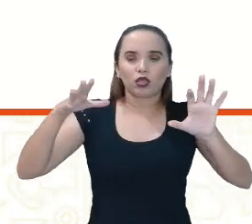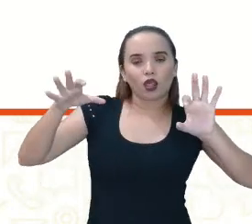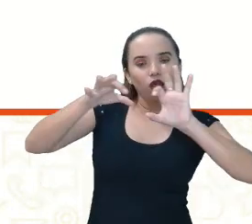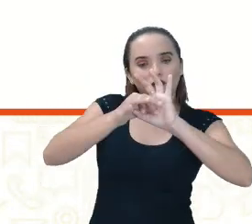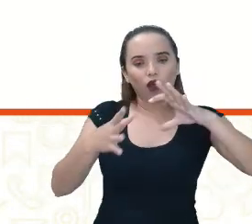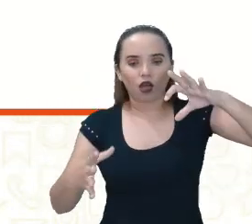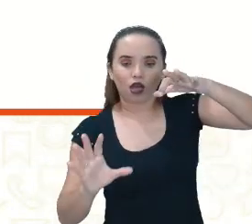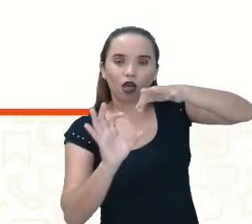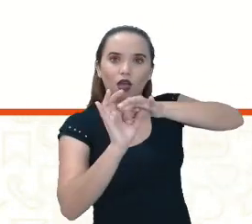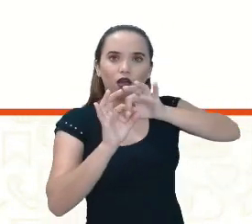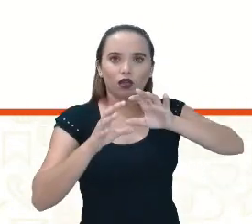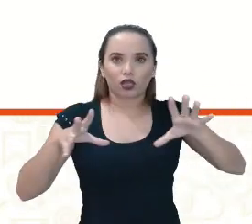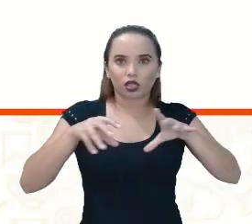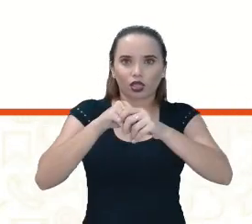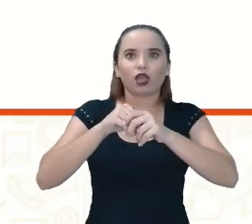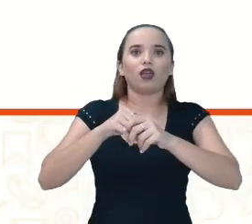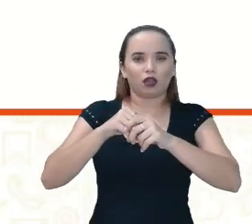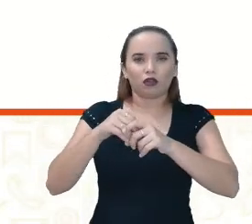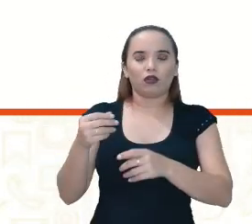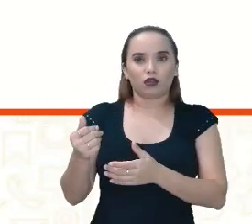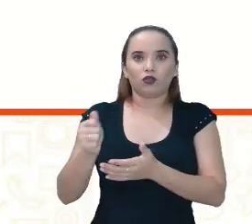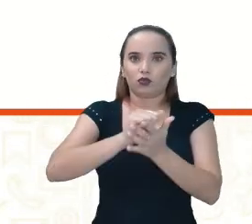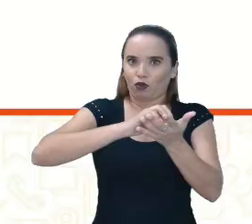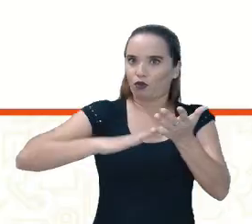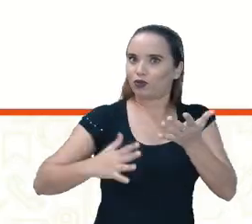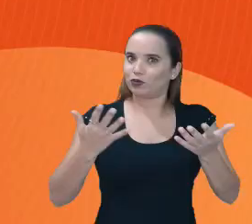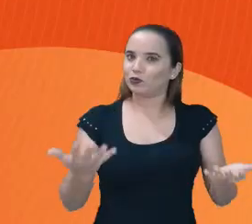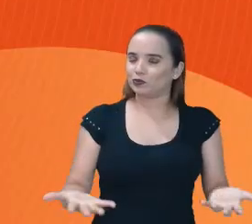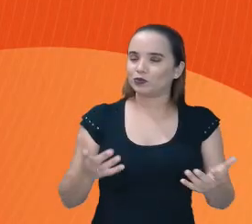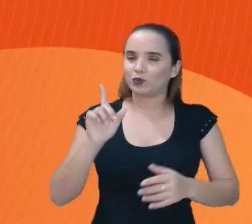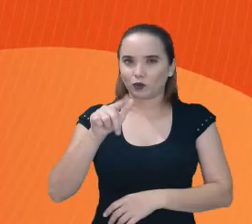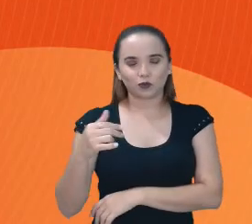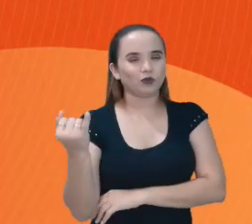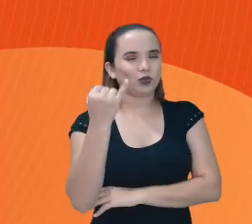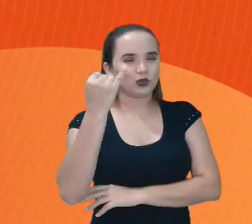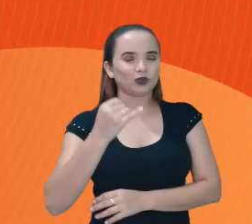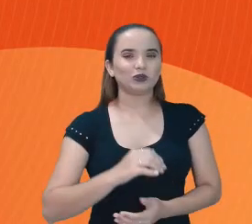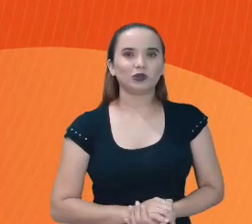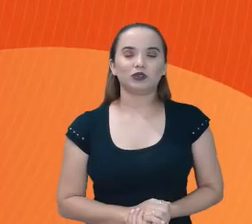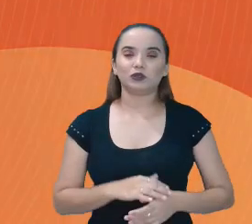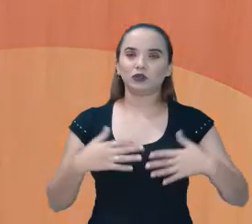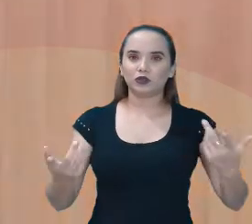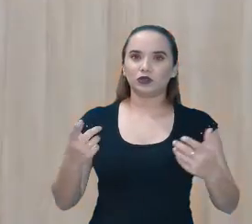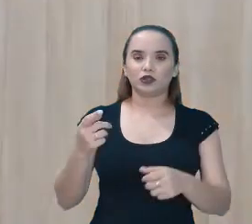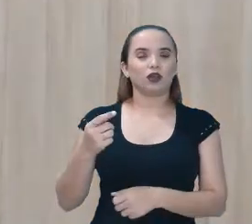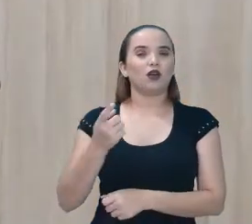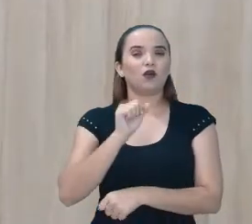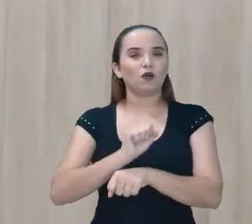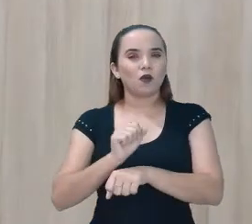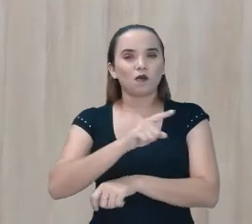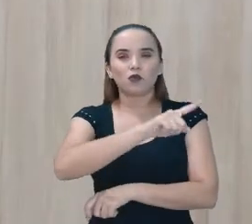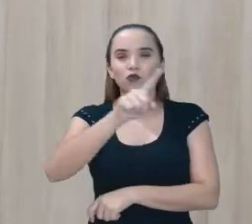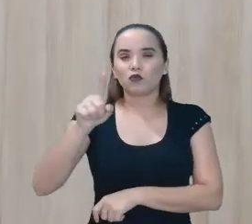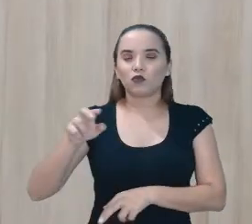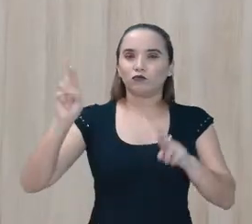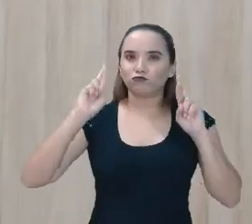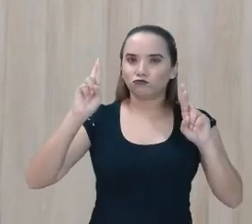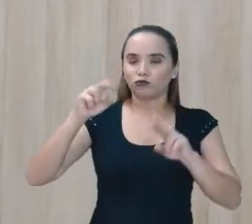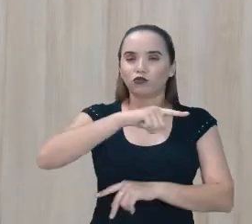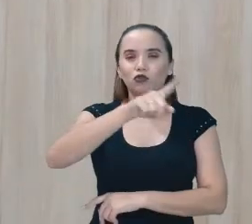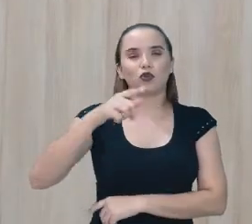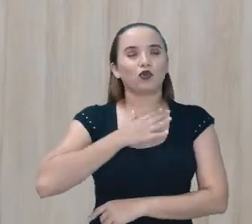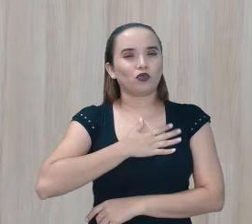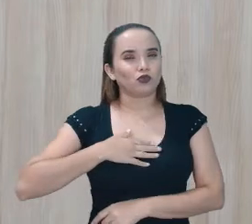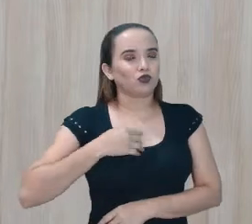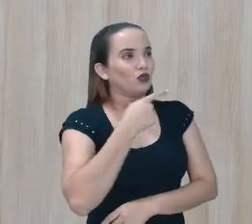na sua atividade o seu nome. É importante. Eu espero que você tenha gostado. Thaís, obrigada pela sua